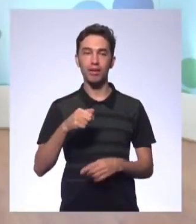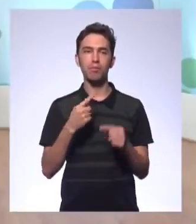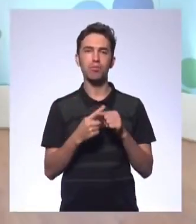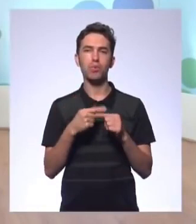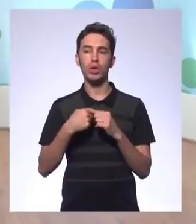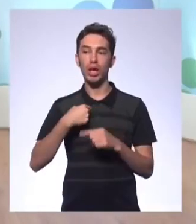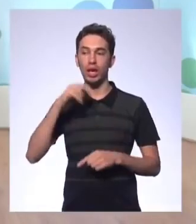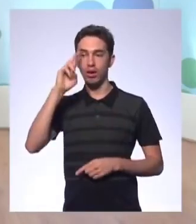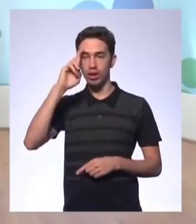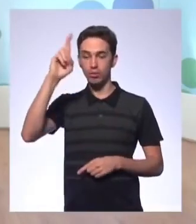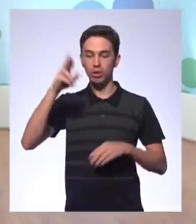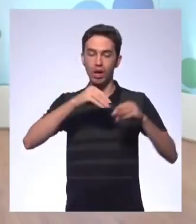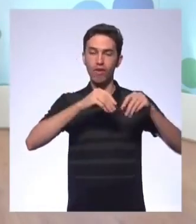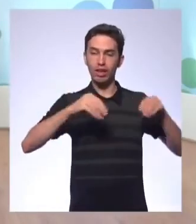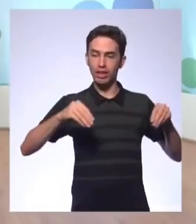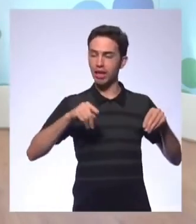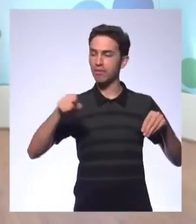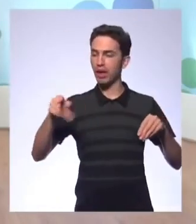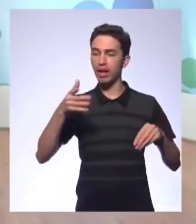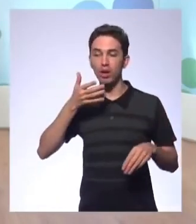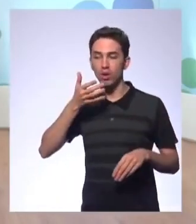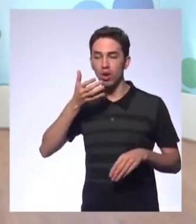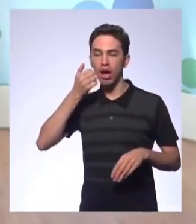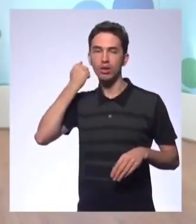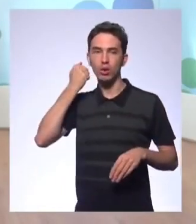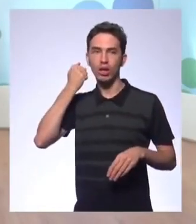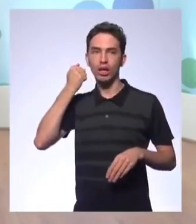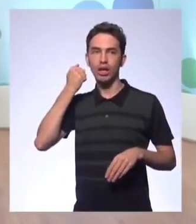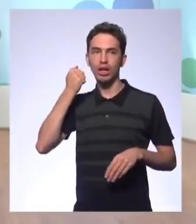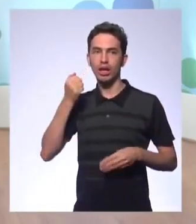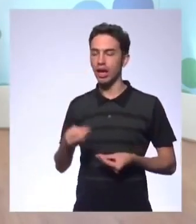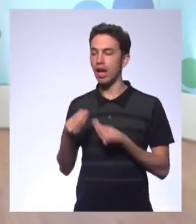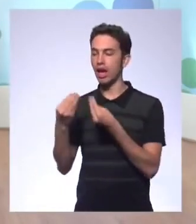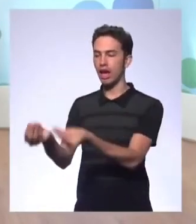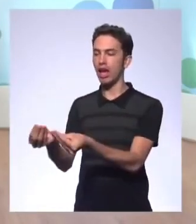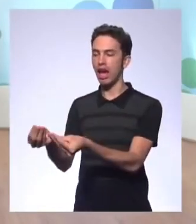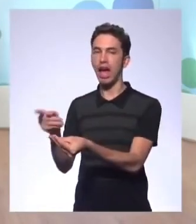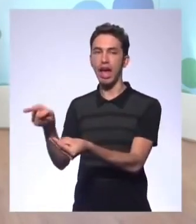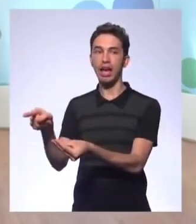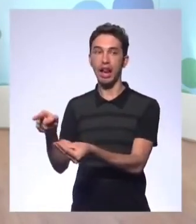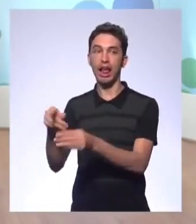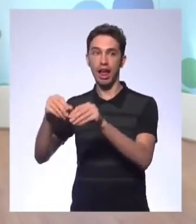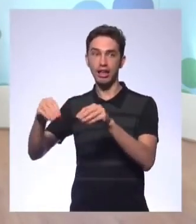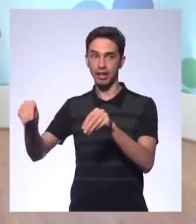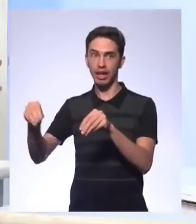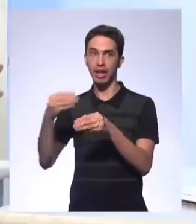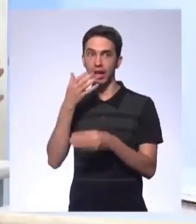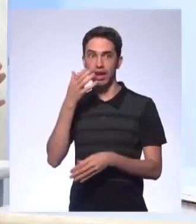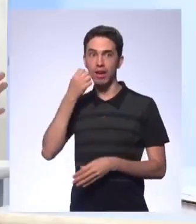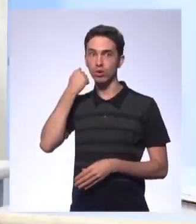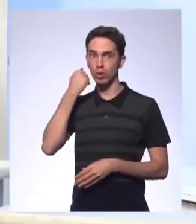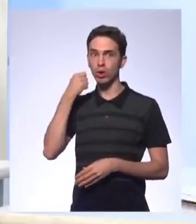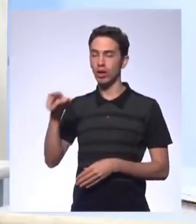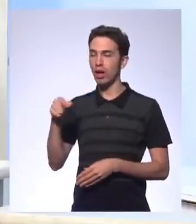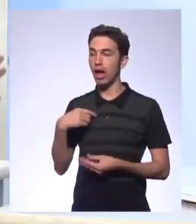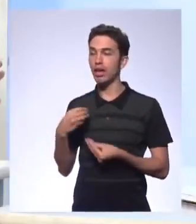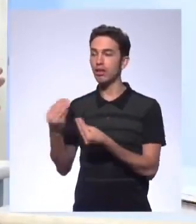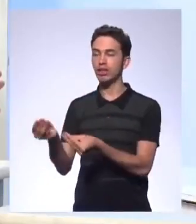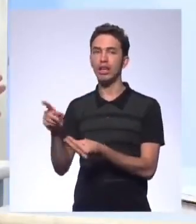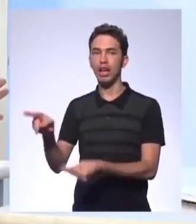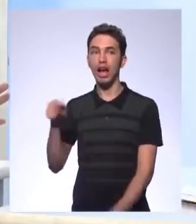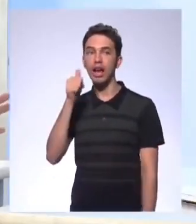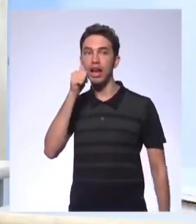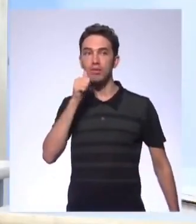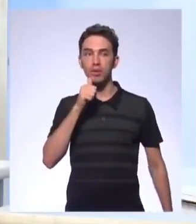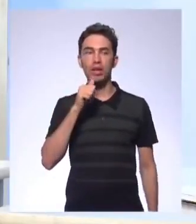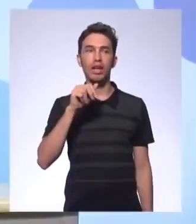pedaço de terra. Então, você é quem? O vassala. Você é um vassalo. Não, você seria um vassalo, porque naquela época mulheres